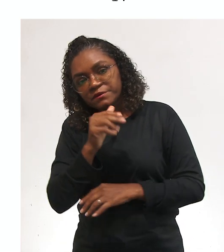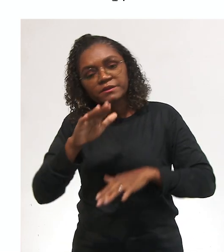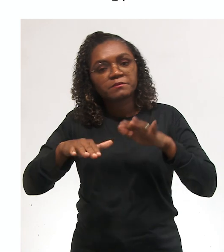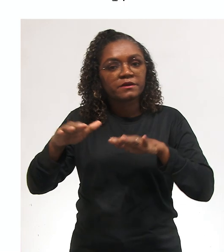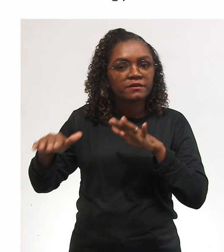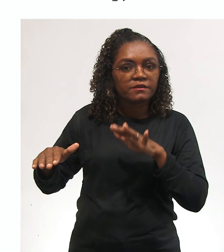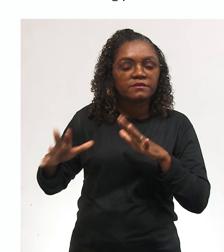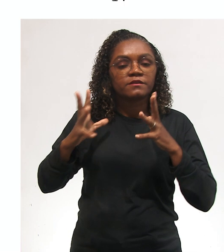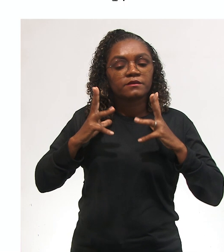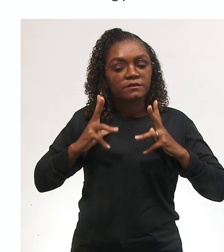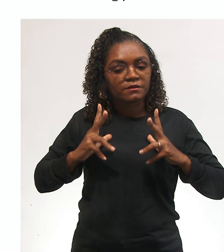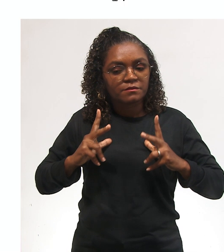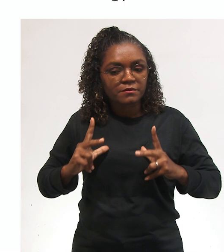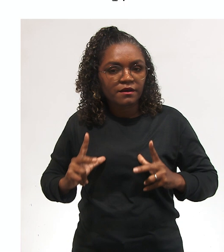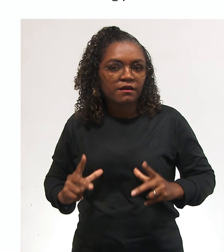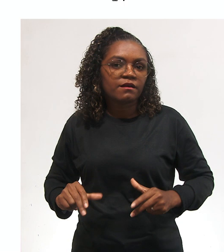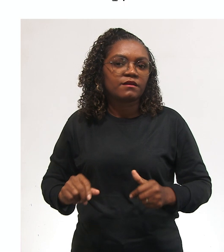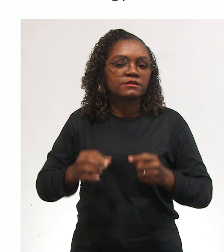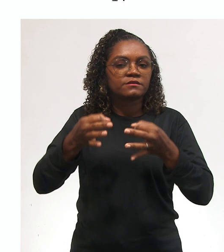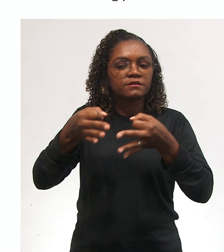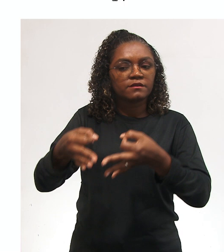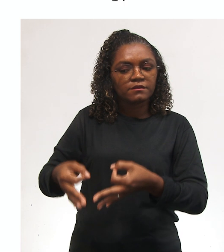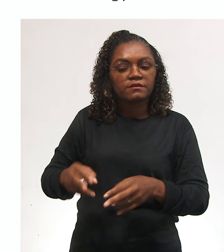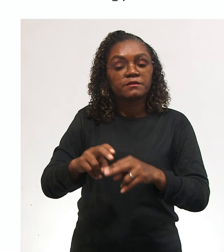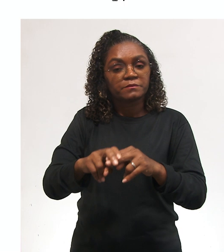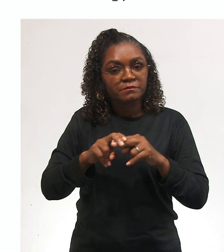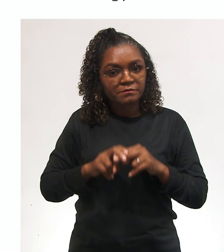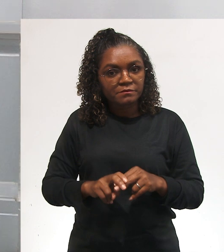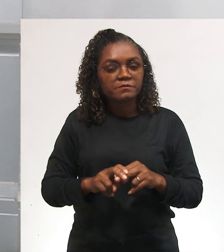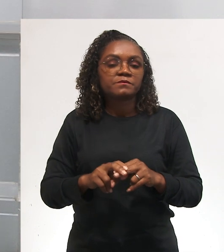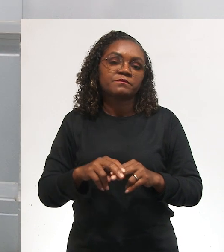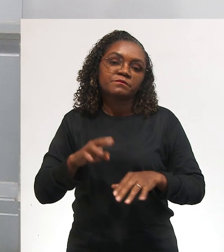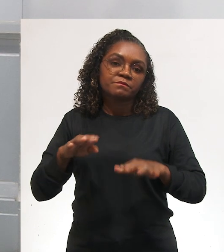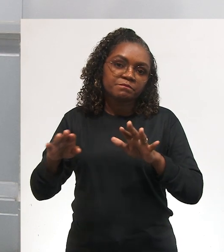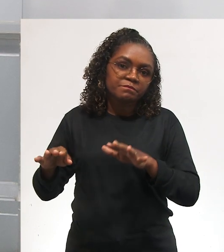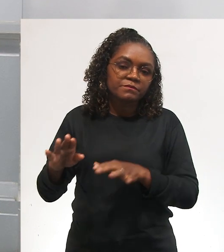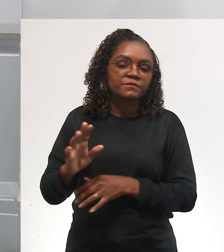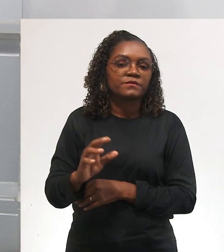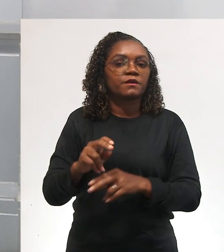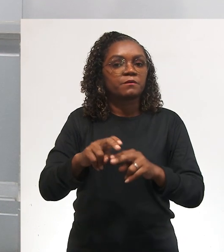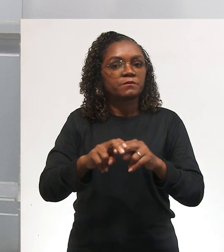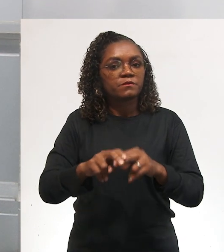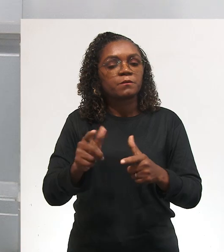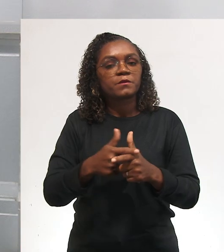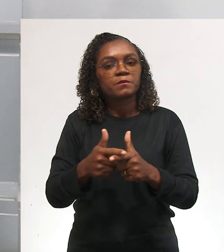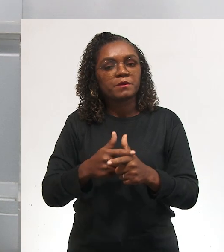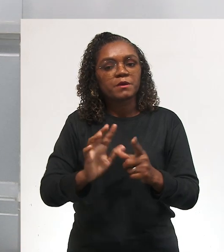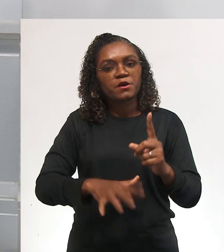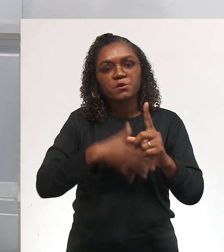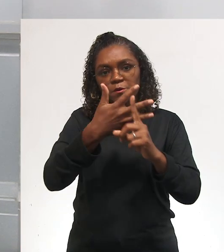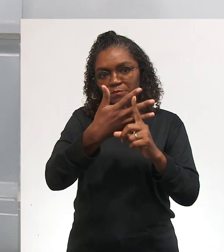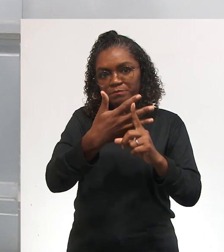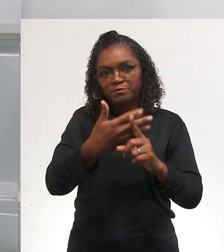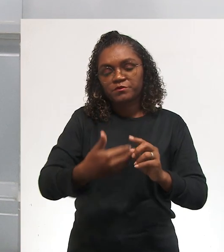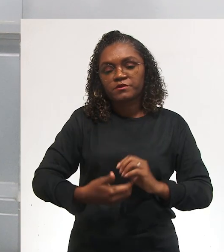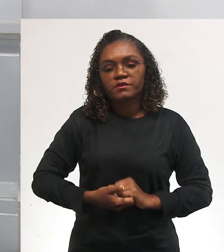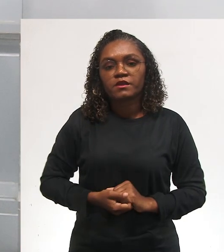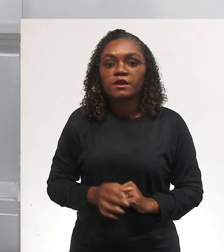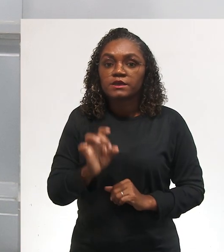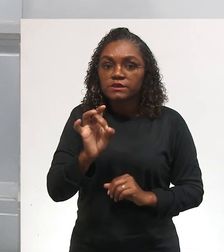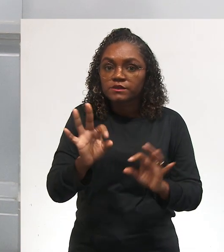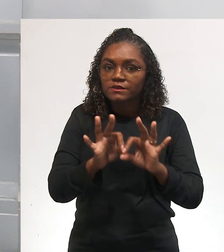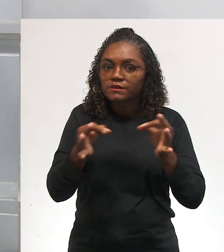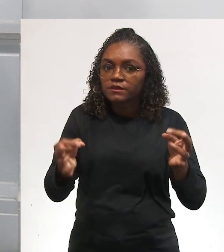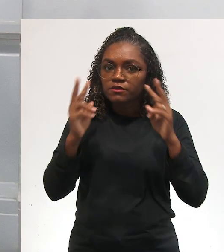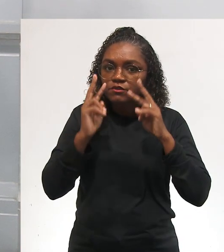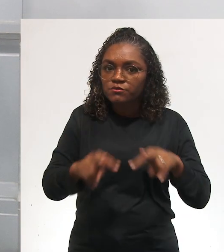mais demorada, né, higienizar tudo isso daí, então pode ser que isso esteja acarretando um problema. Isso é só